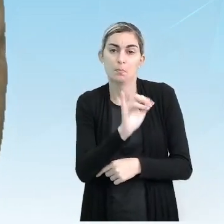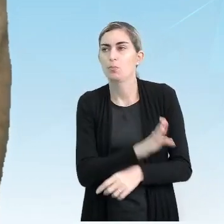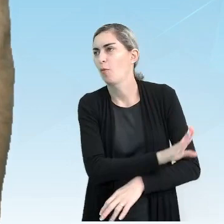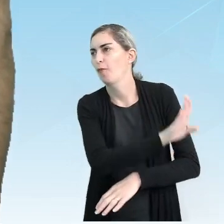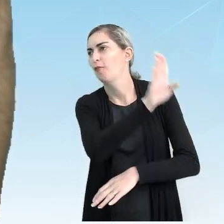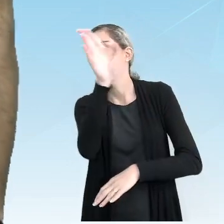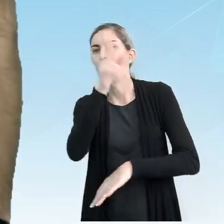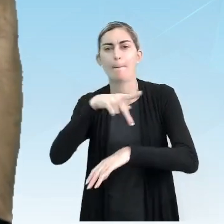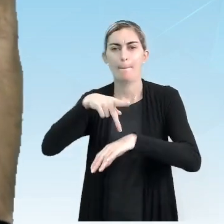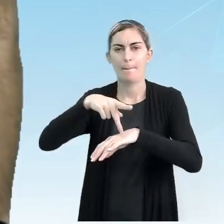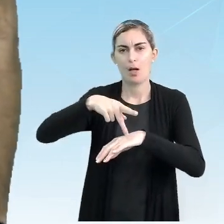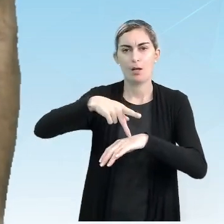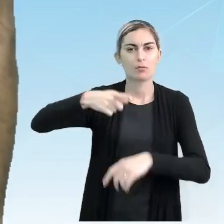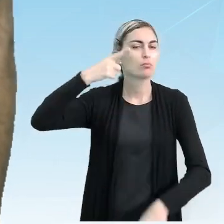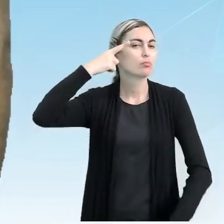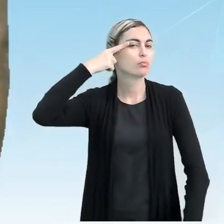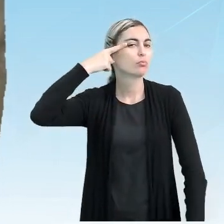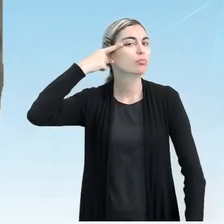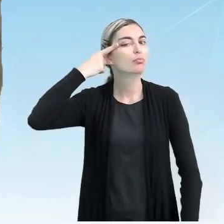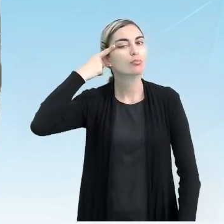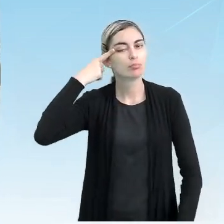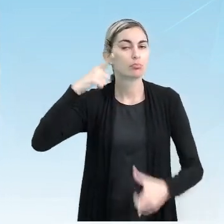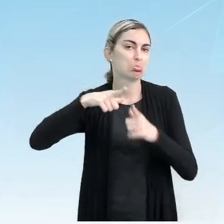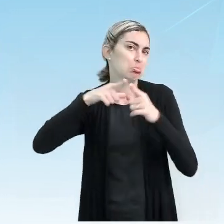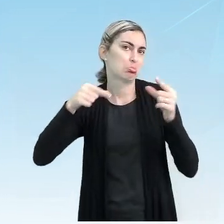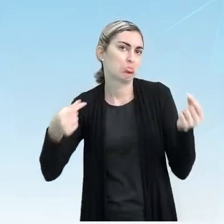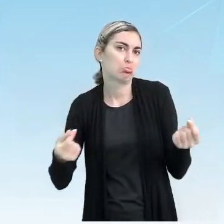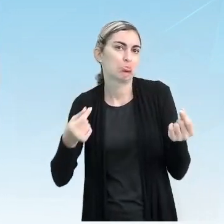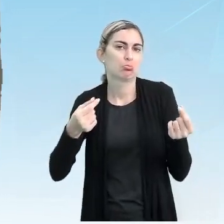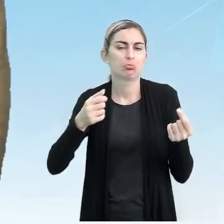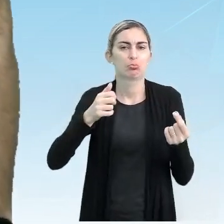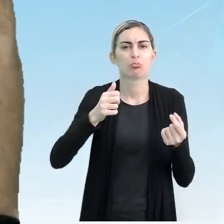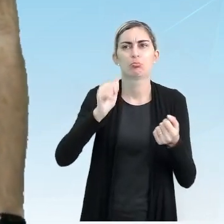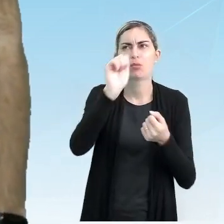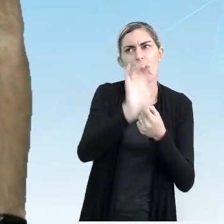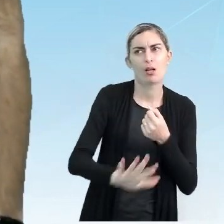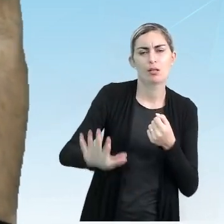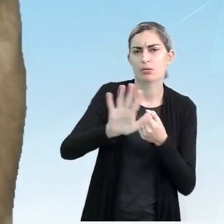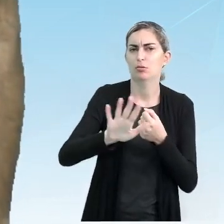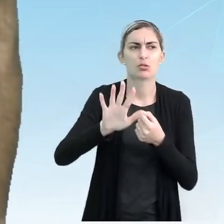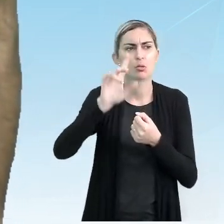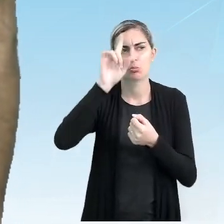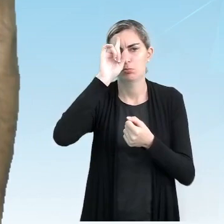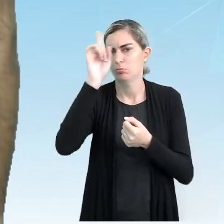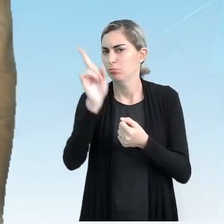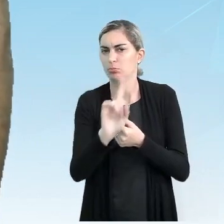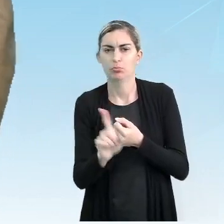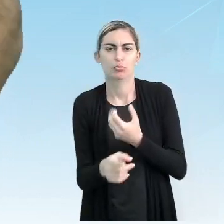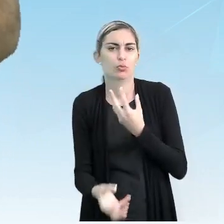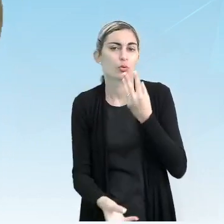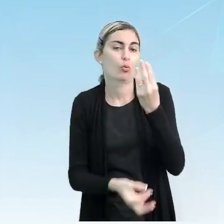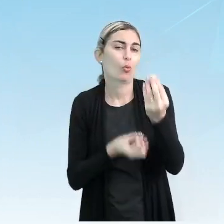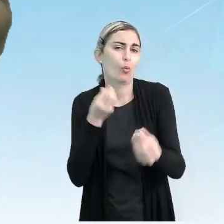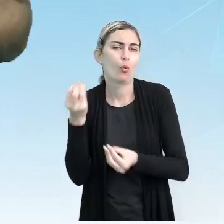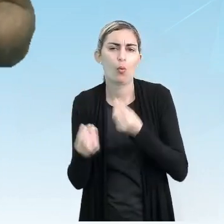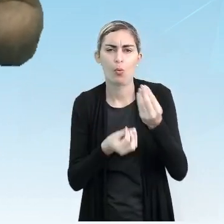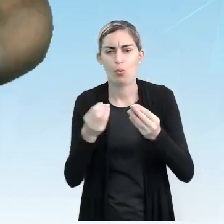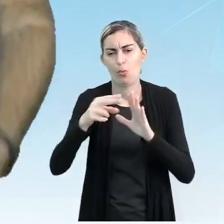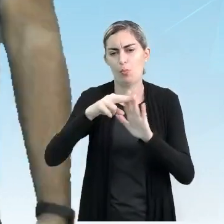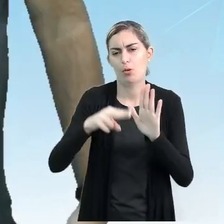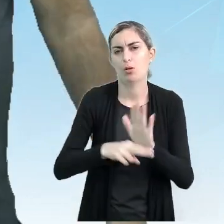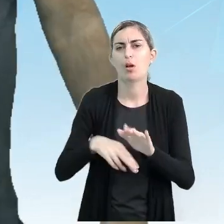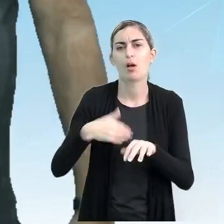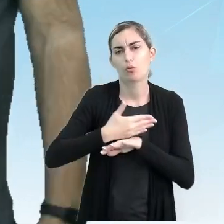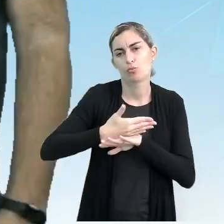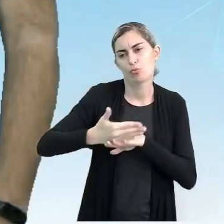país asiático, eu não sei como é que eles, determinado país, como são Como é as o normas, costume, os né?